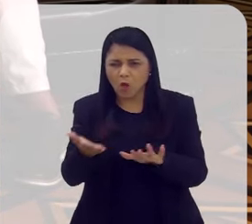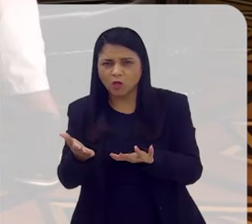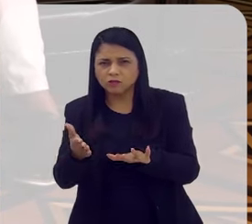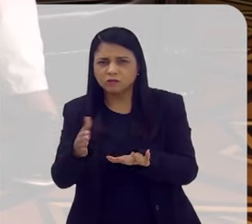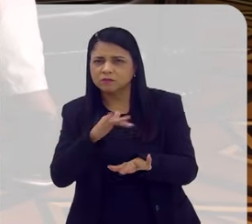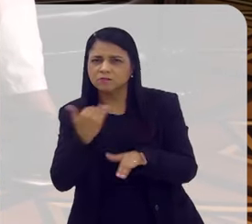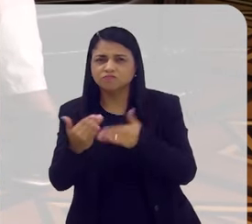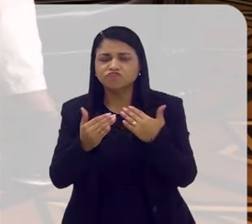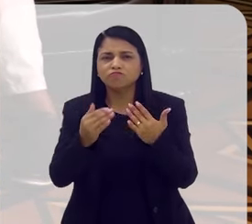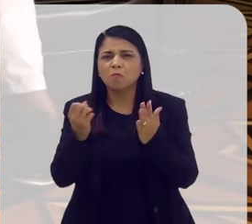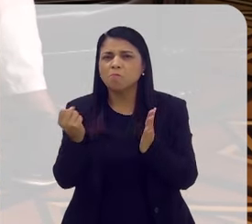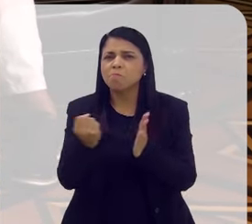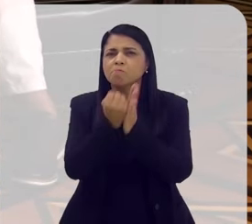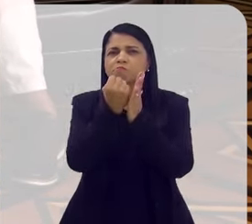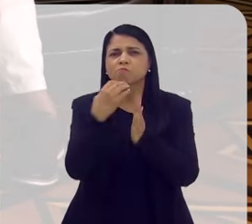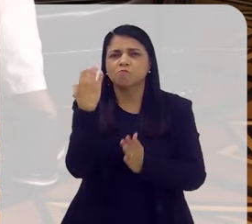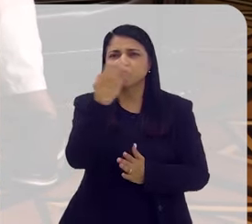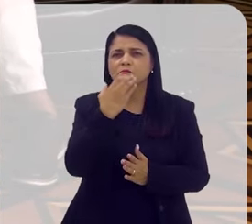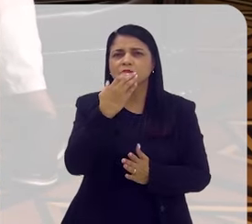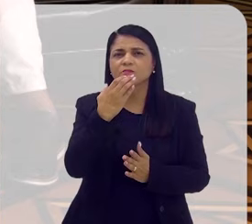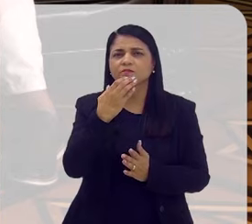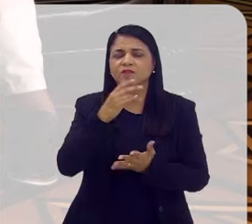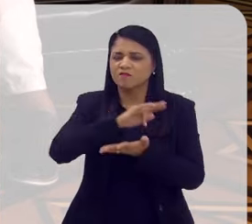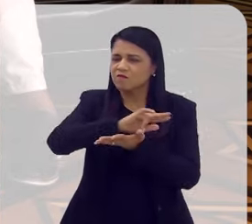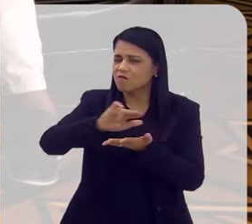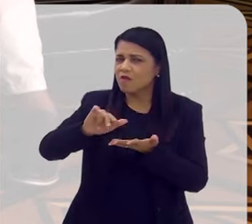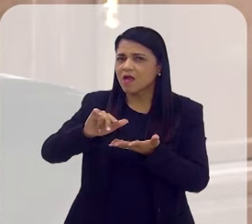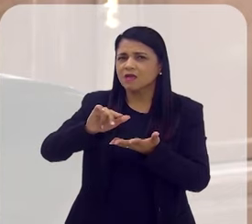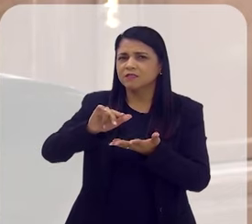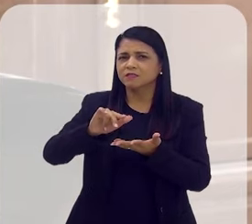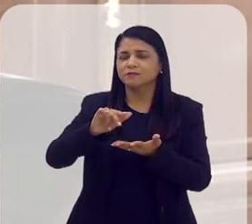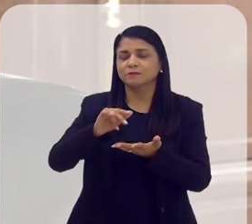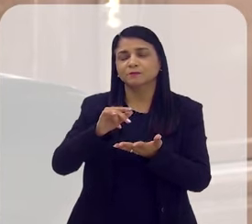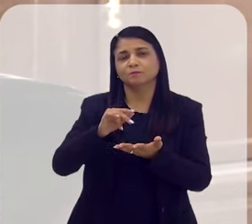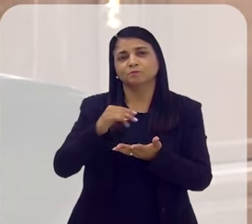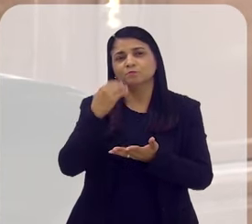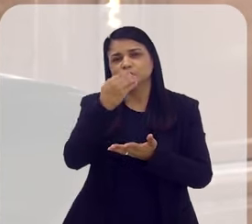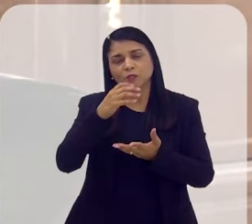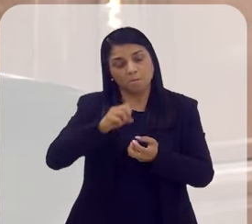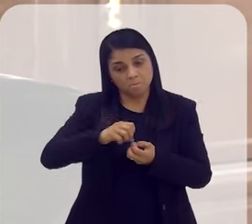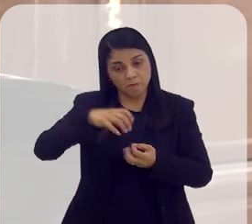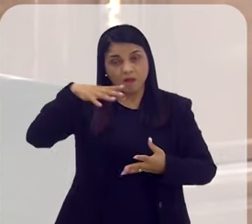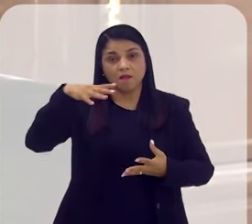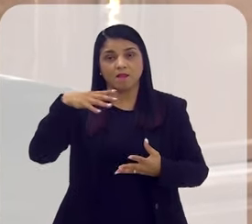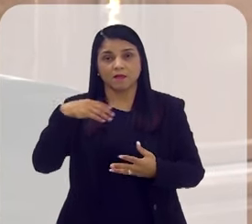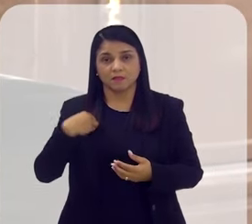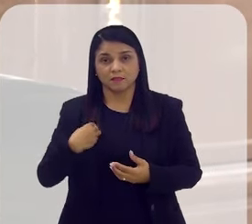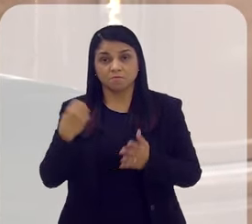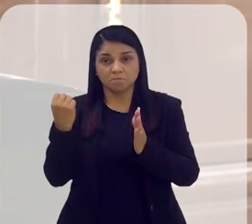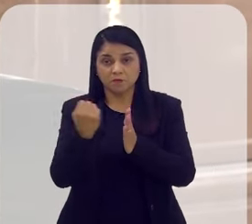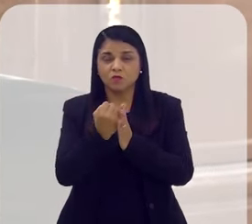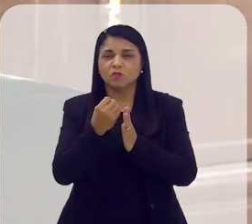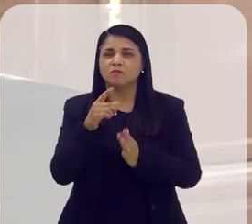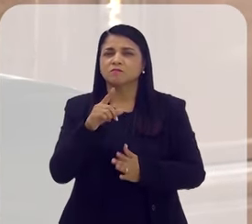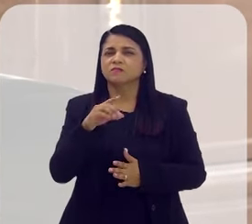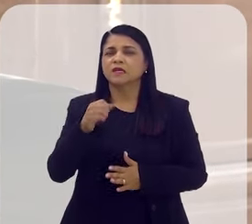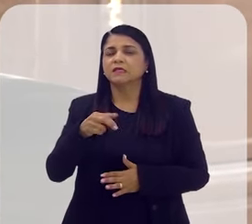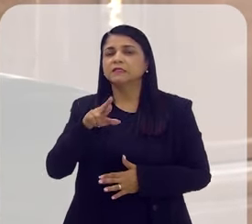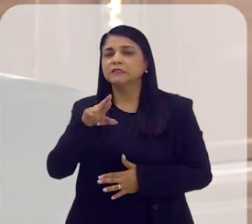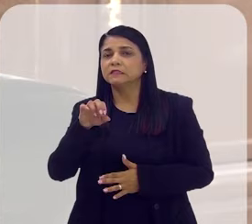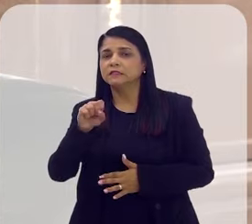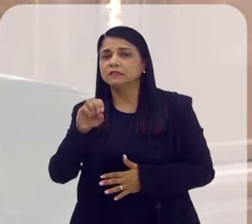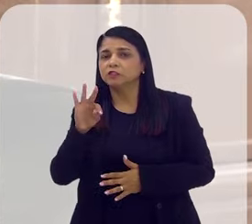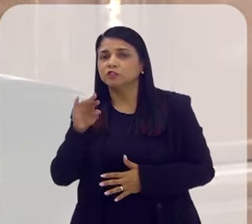música que tenha marcado a sua vida? Olha, muitas músicas que falam de milagre marcou a minha vida, mas essa, um pedacinho